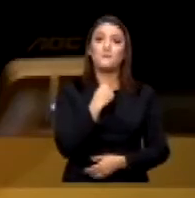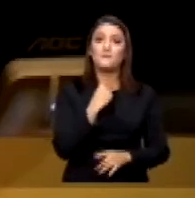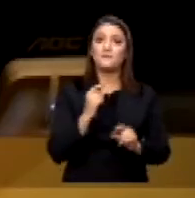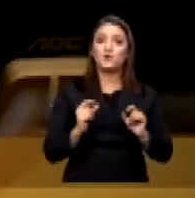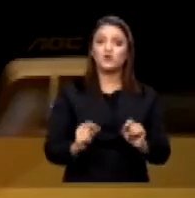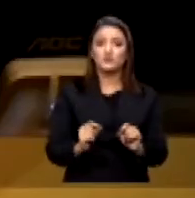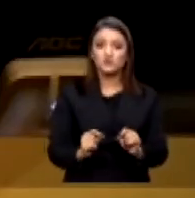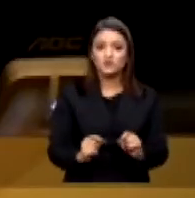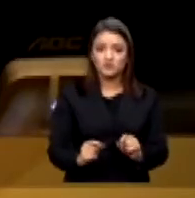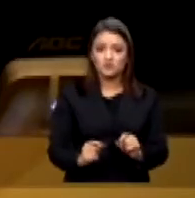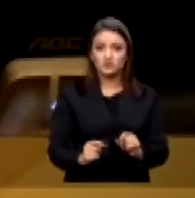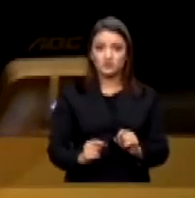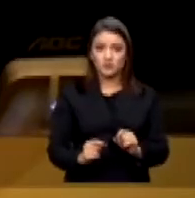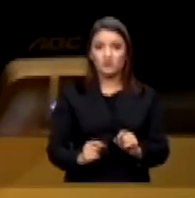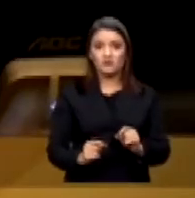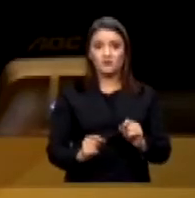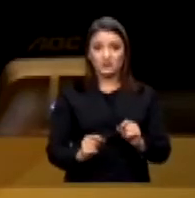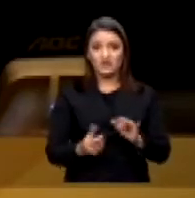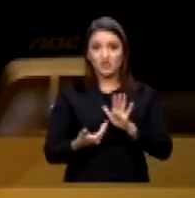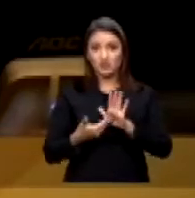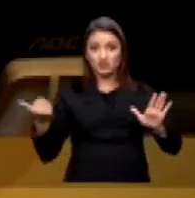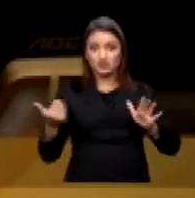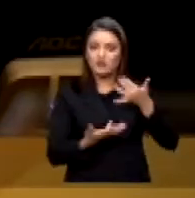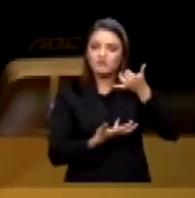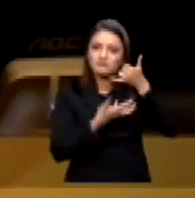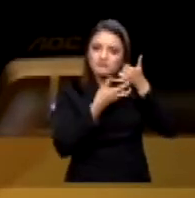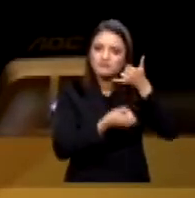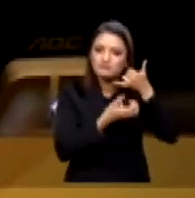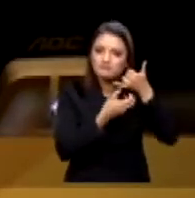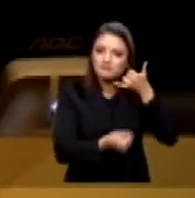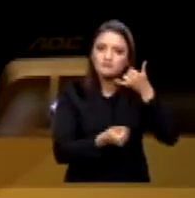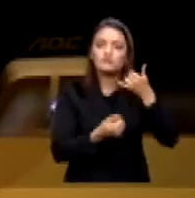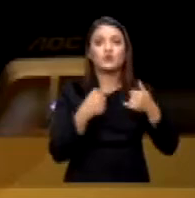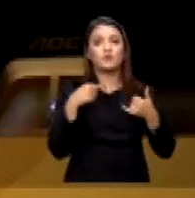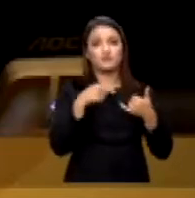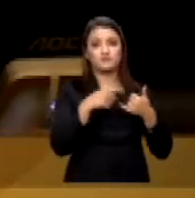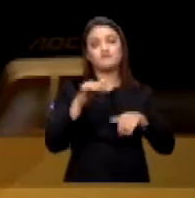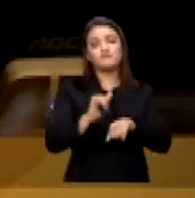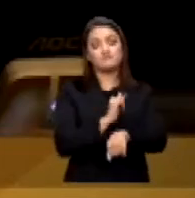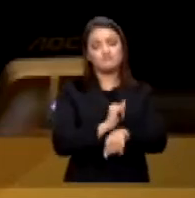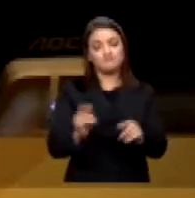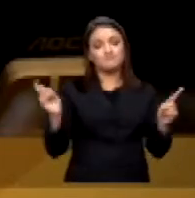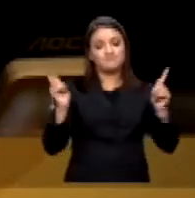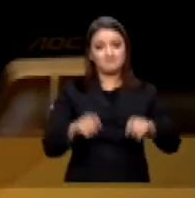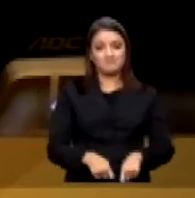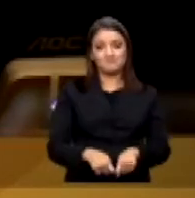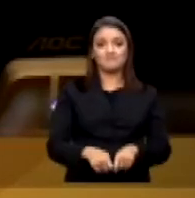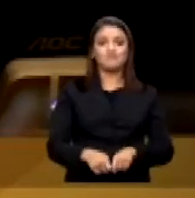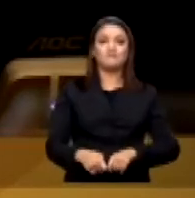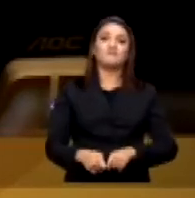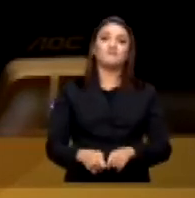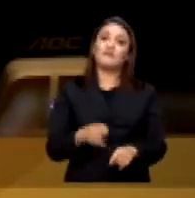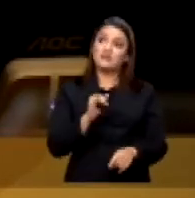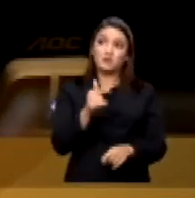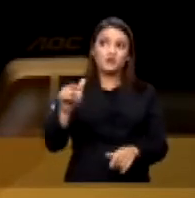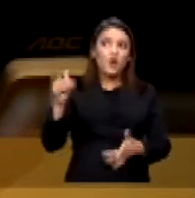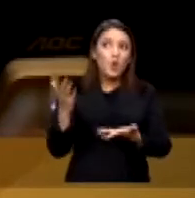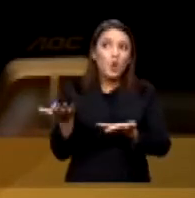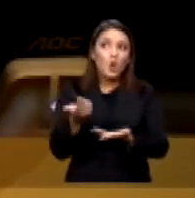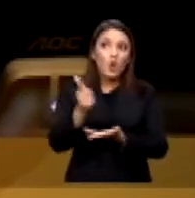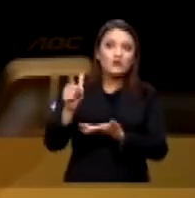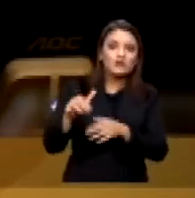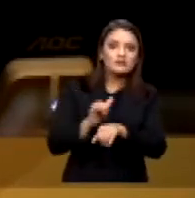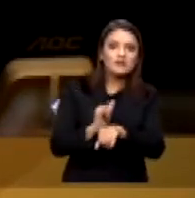se pode declinar da escuta como um meio eficiente, se outro não houver, para que o